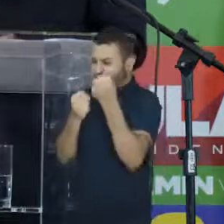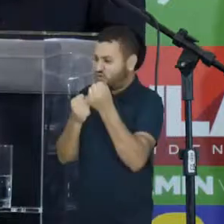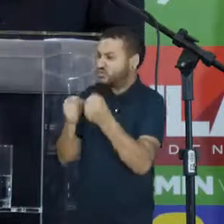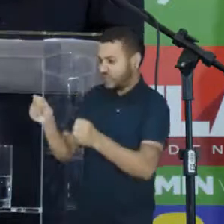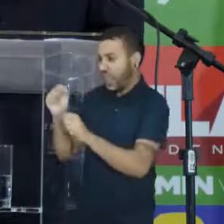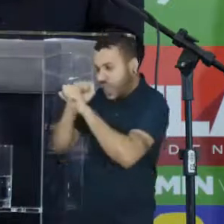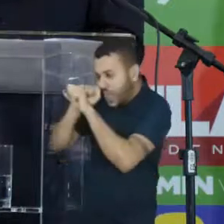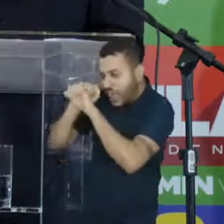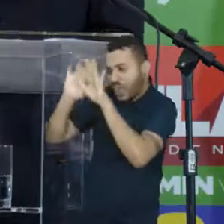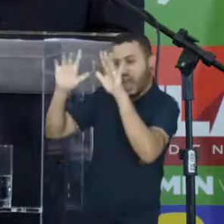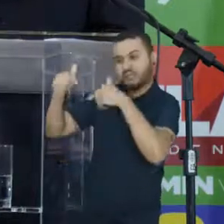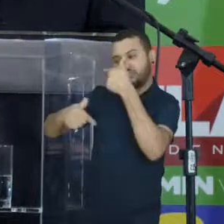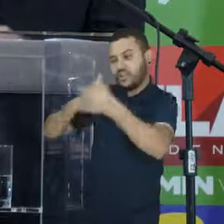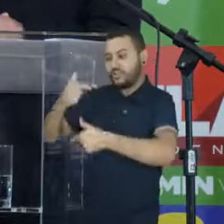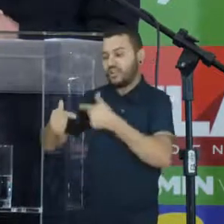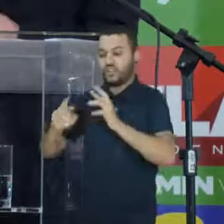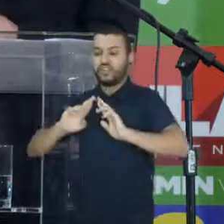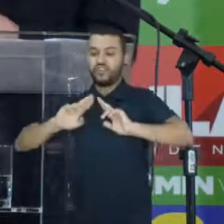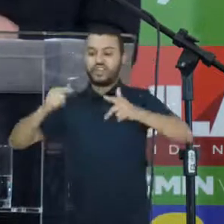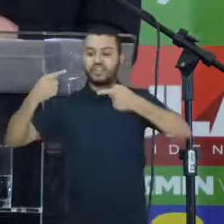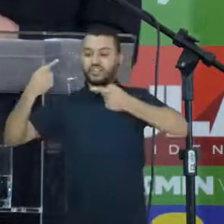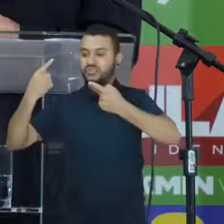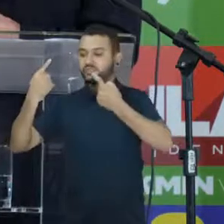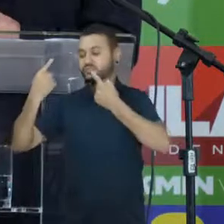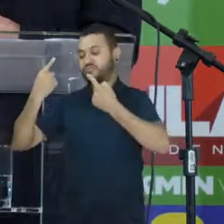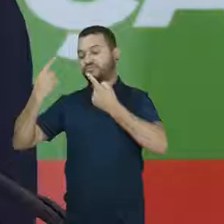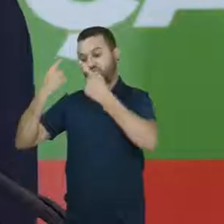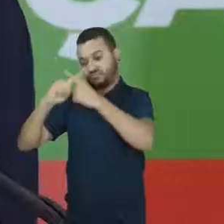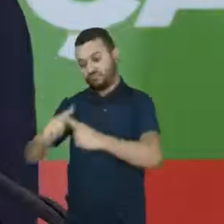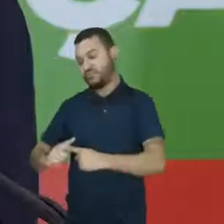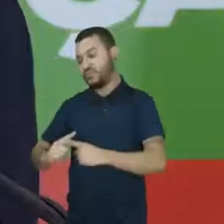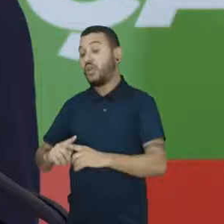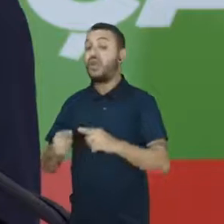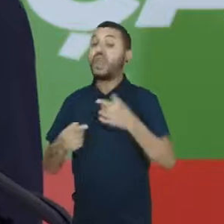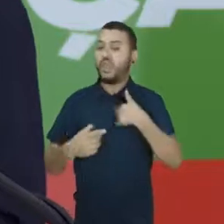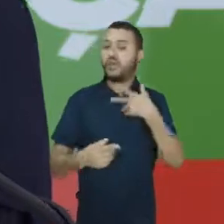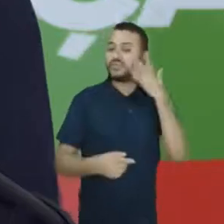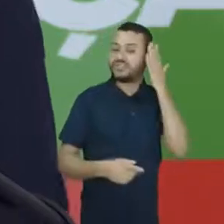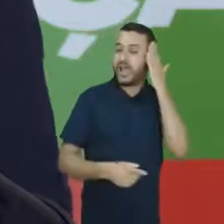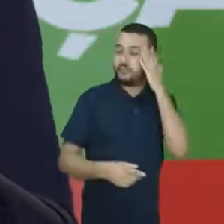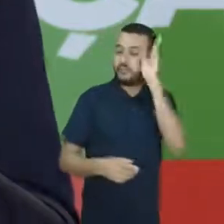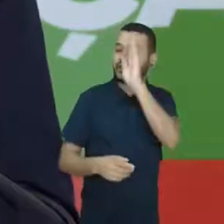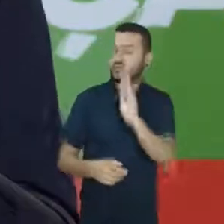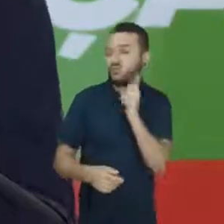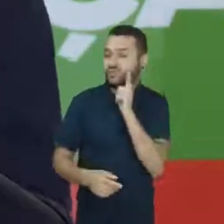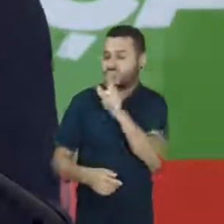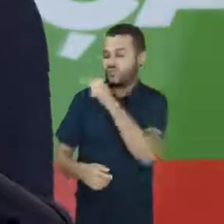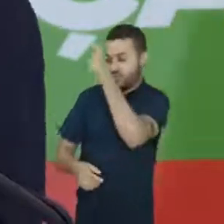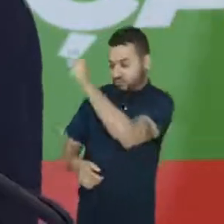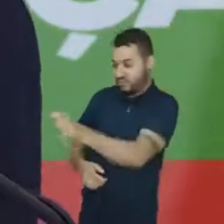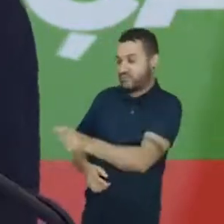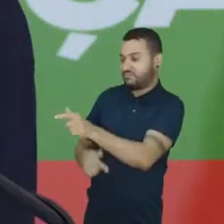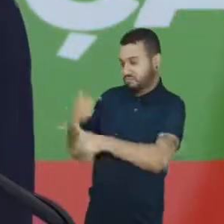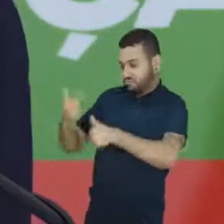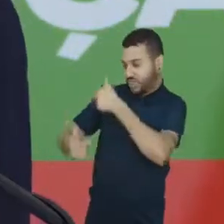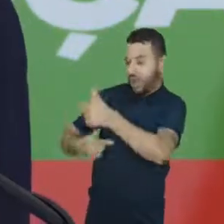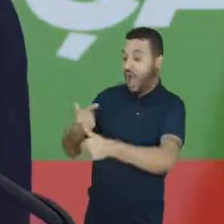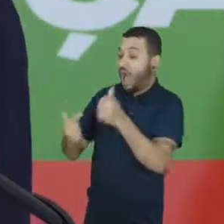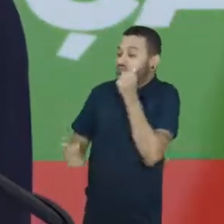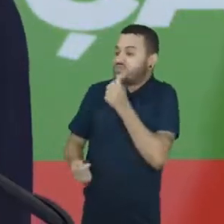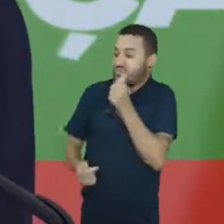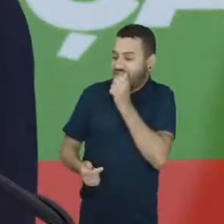que os adversários. Eu acho que o Brasil ganhou com a tua campanha. Acho que as mulheres ganharam com a tua